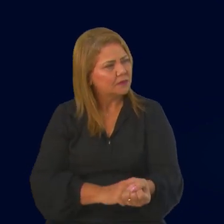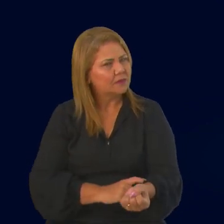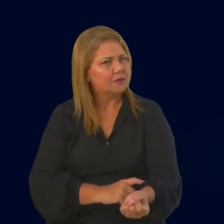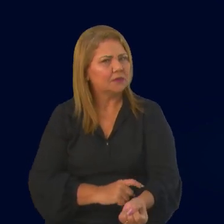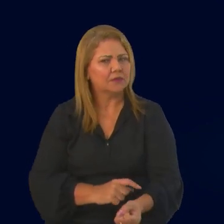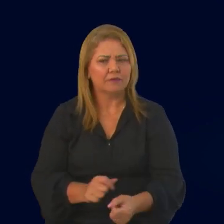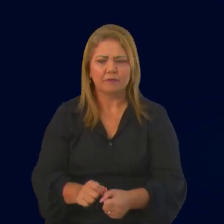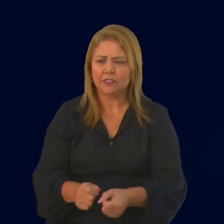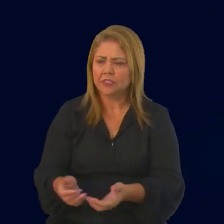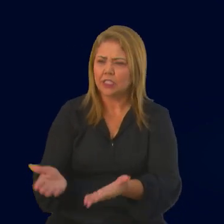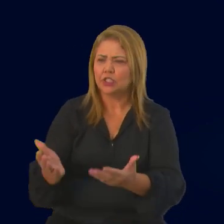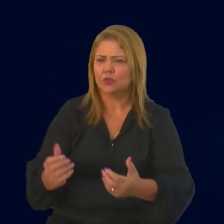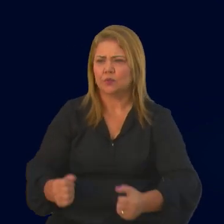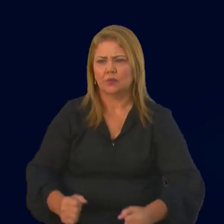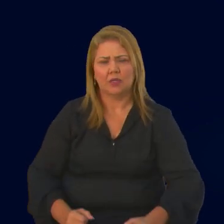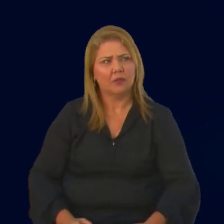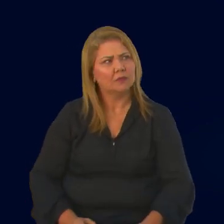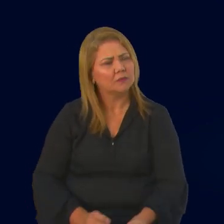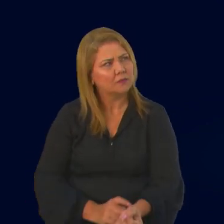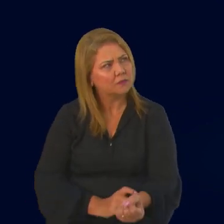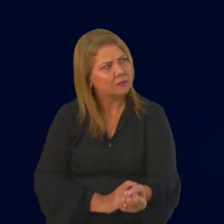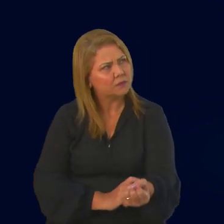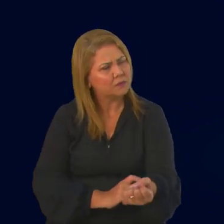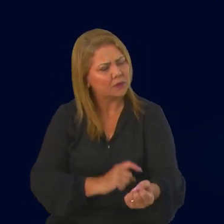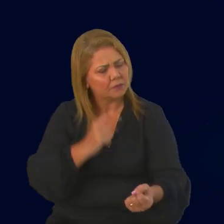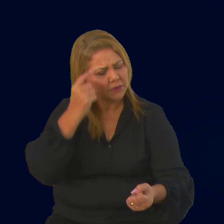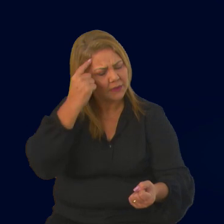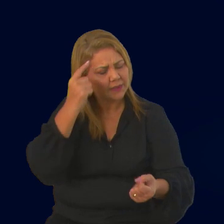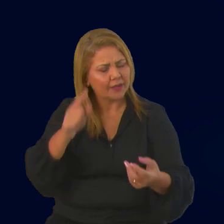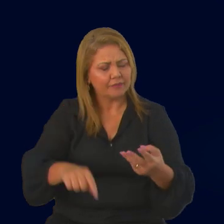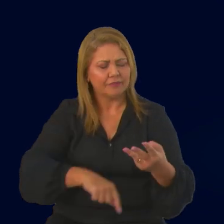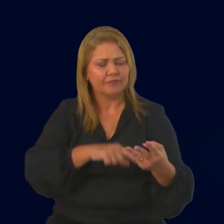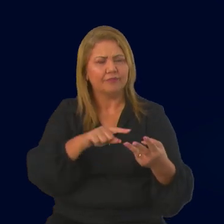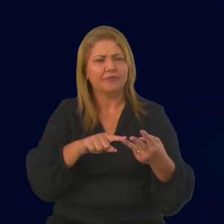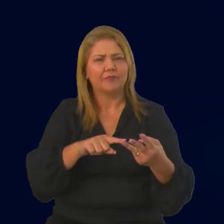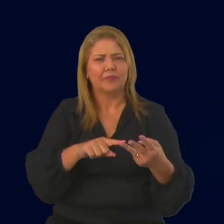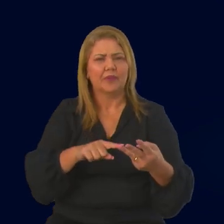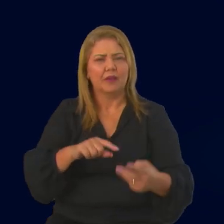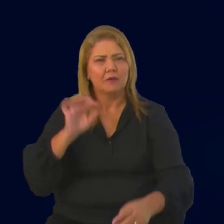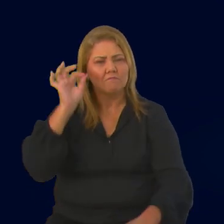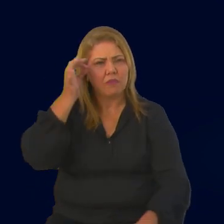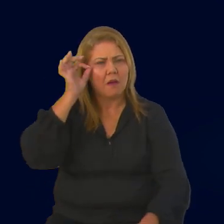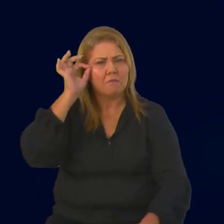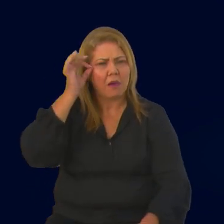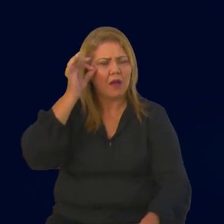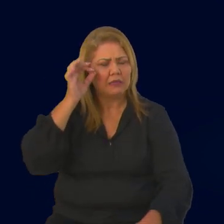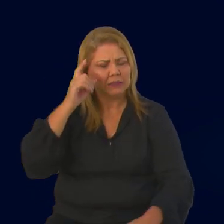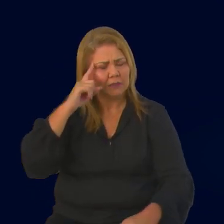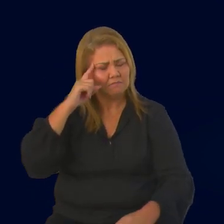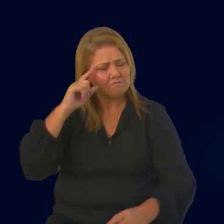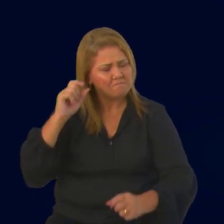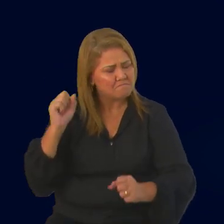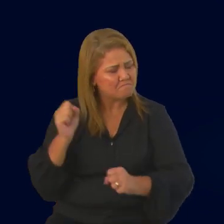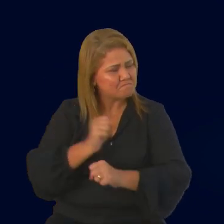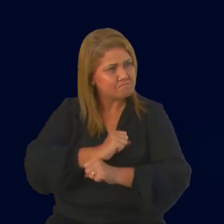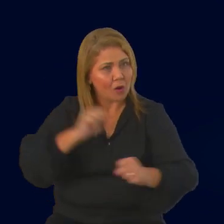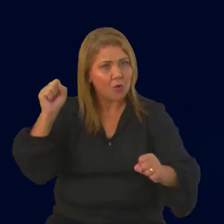irritado? Você tem clareza dos seus gatilhos que ativam, que te tiram do sério?